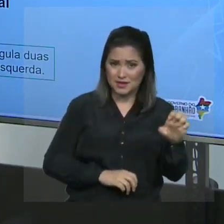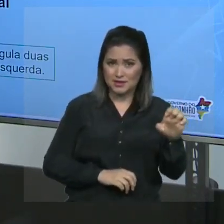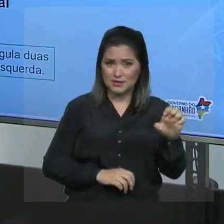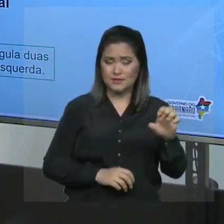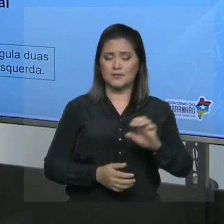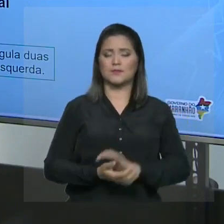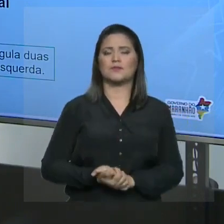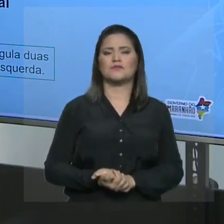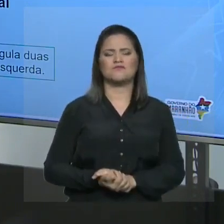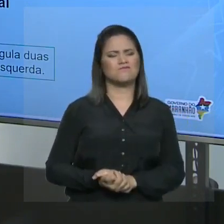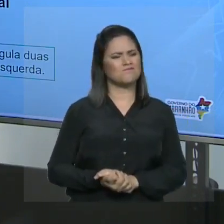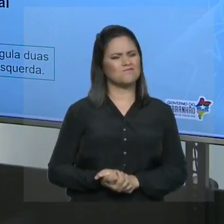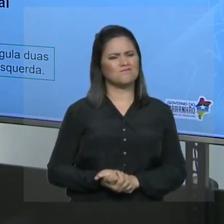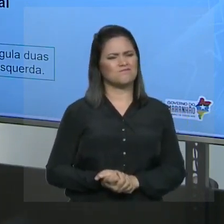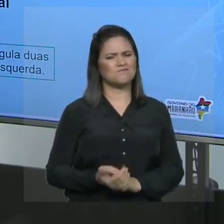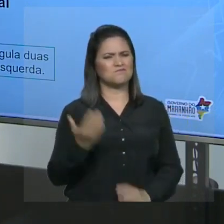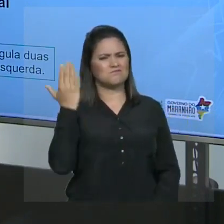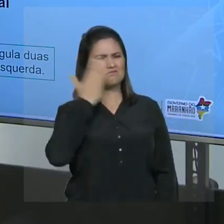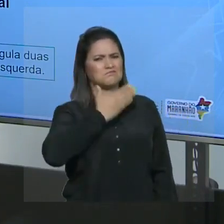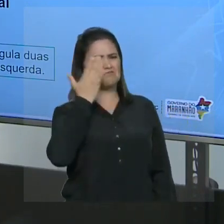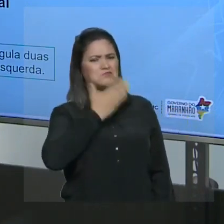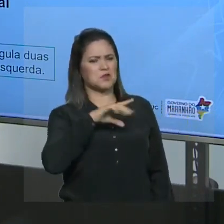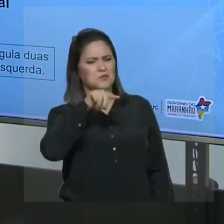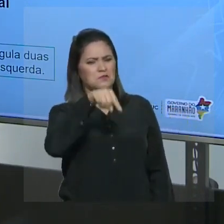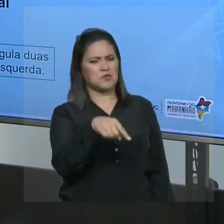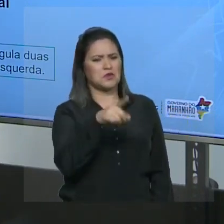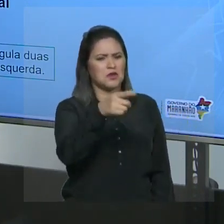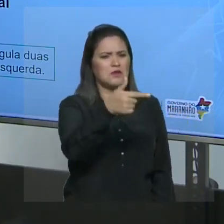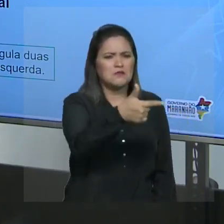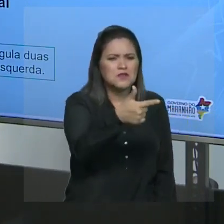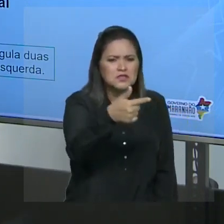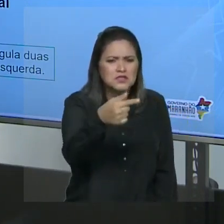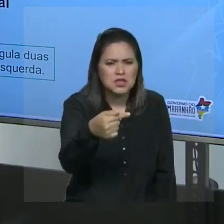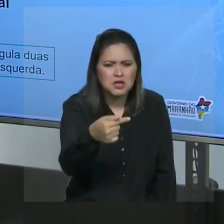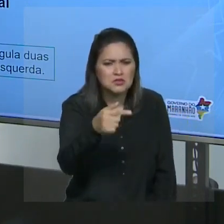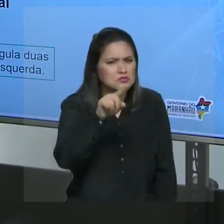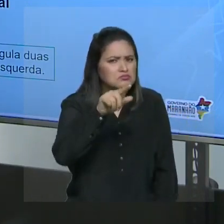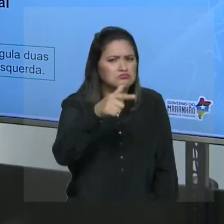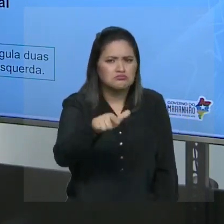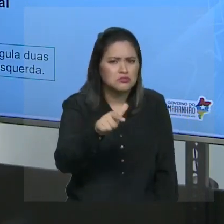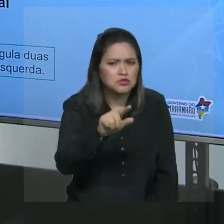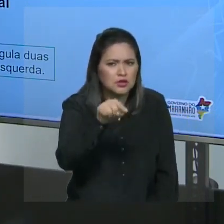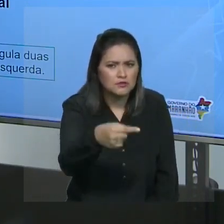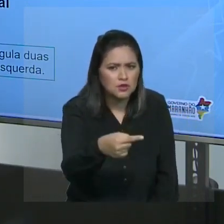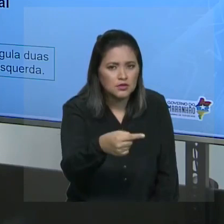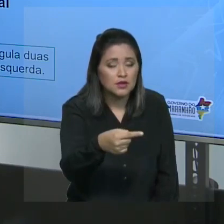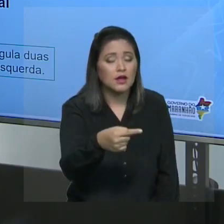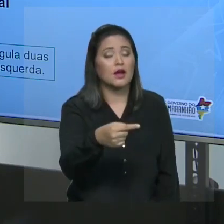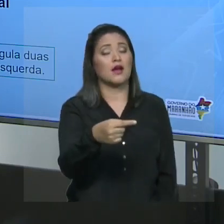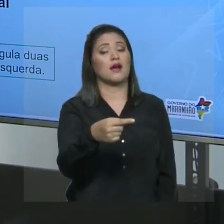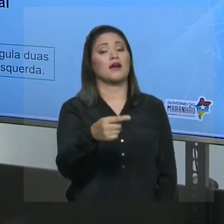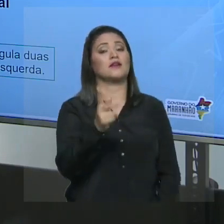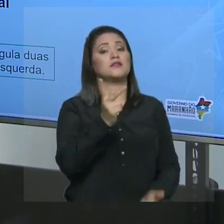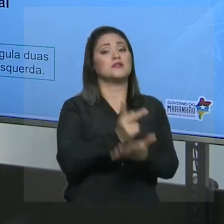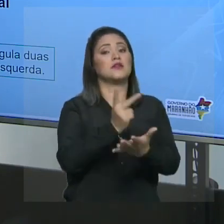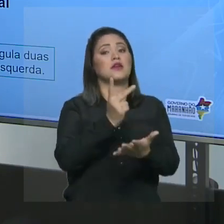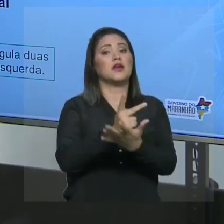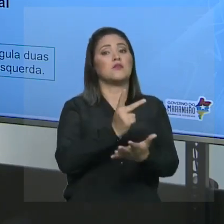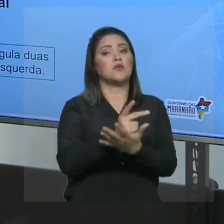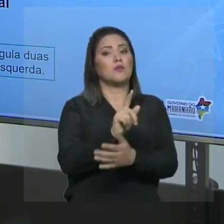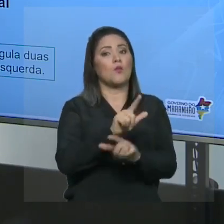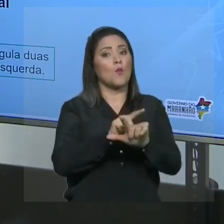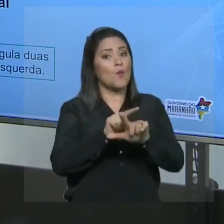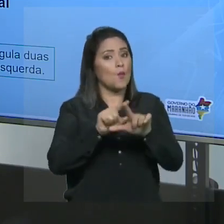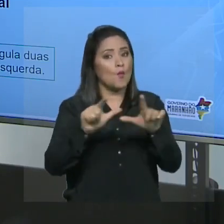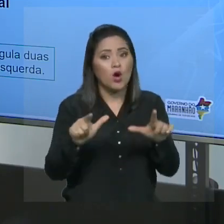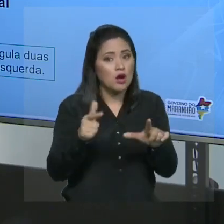não estou vendo a vírgula do 27. Aonde que ela está? Aqui, ó. Sempre que não tiver a vírgula, ela está do lado direito do número. Como eu